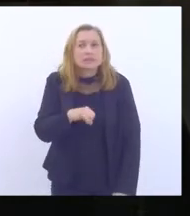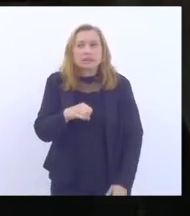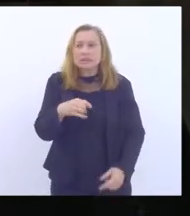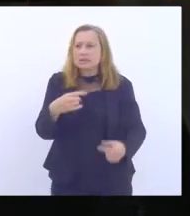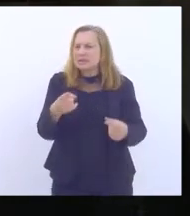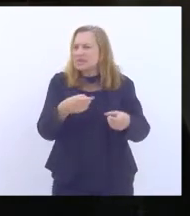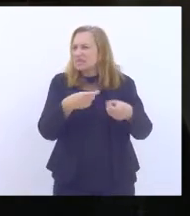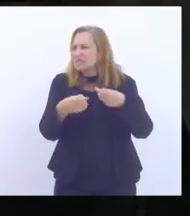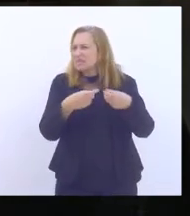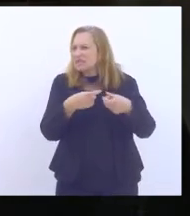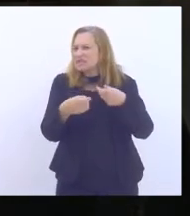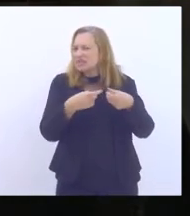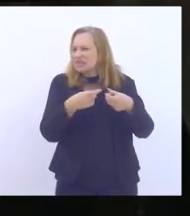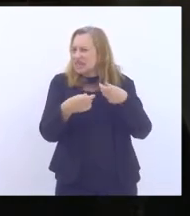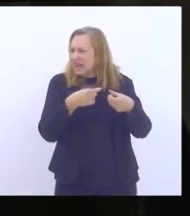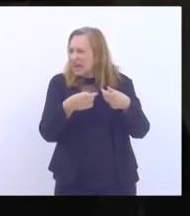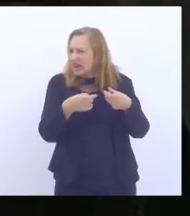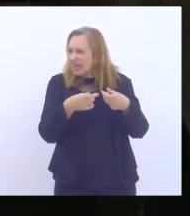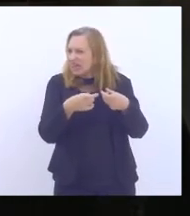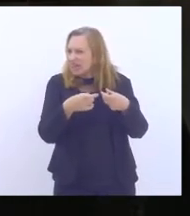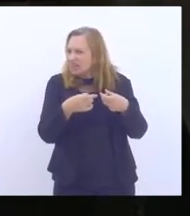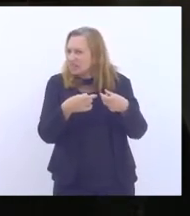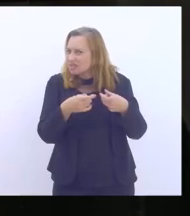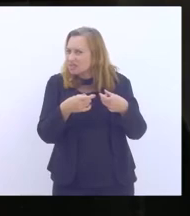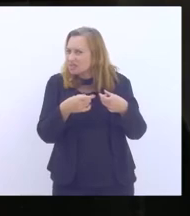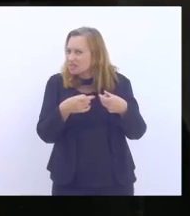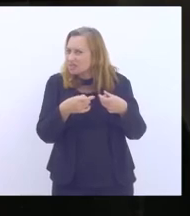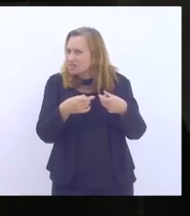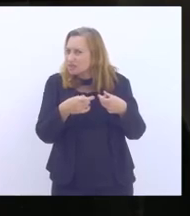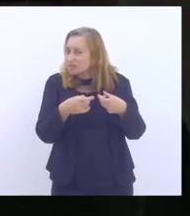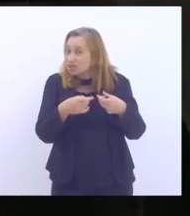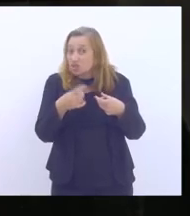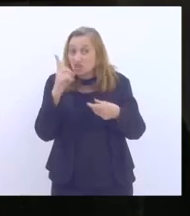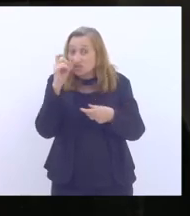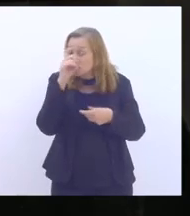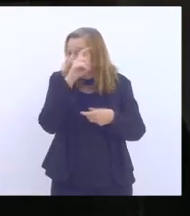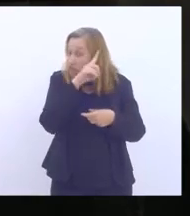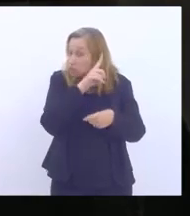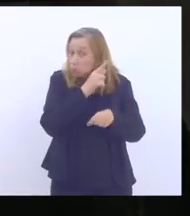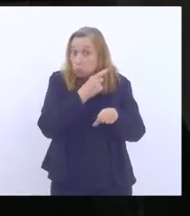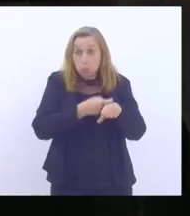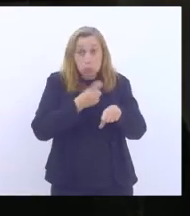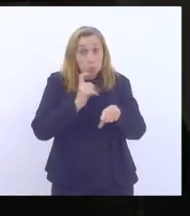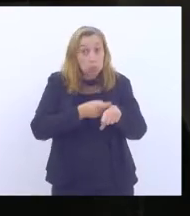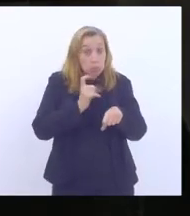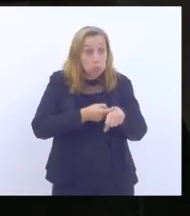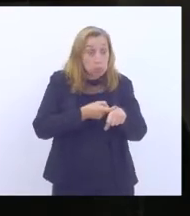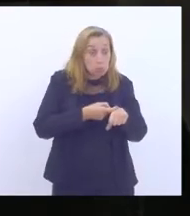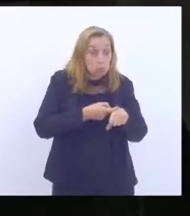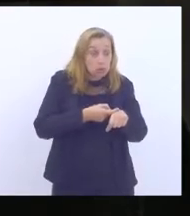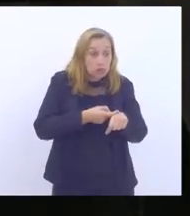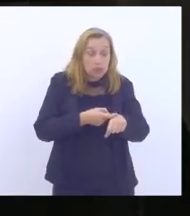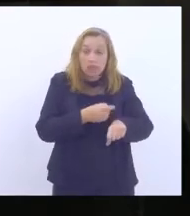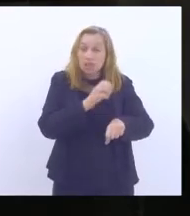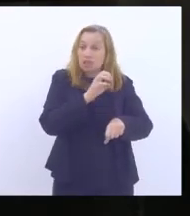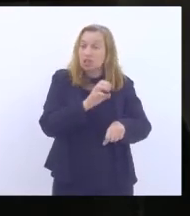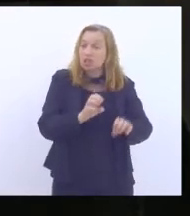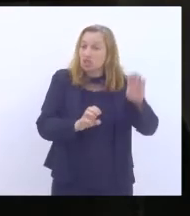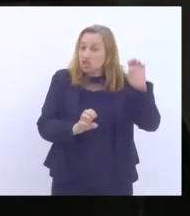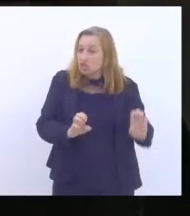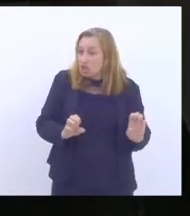numa guerra a travar é ferrenha dura árdua da esquerda com a direita